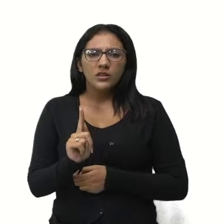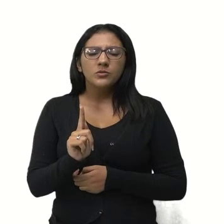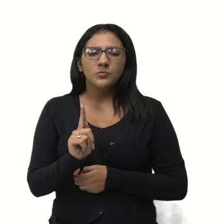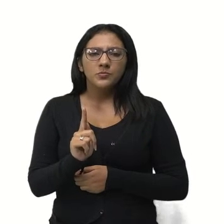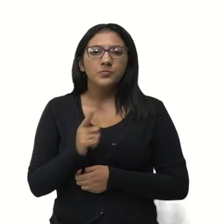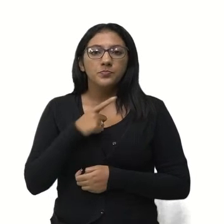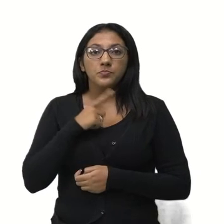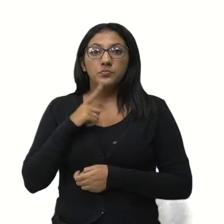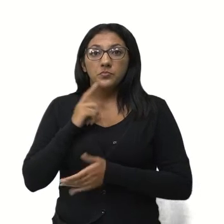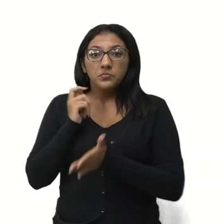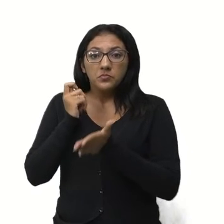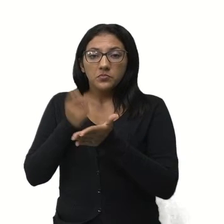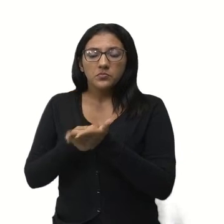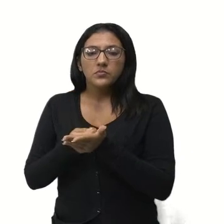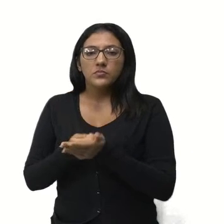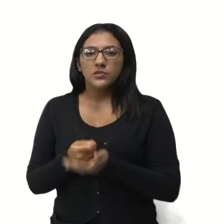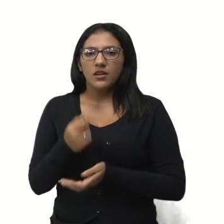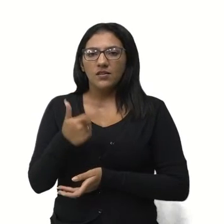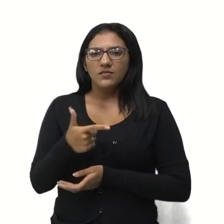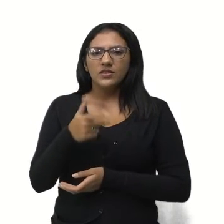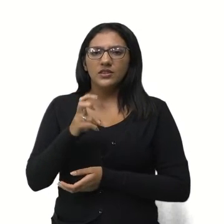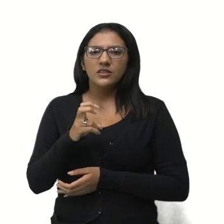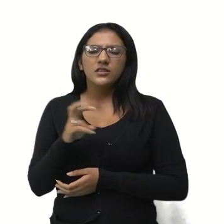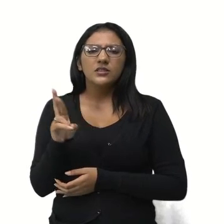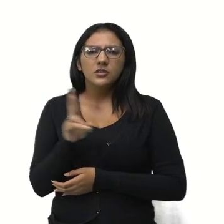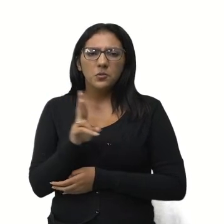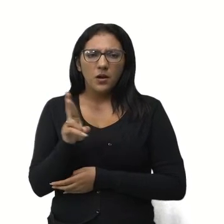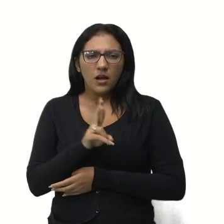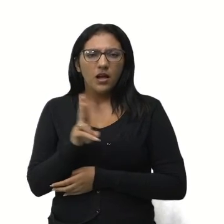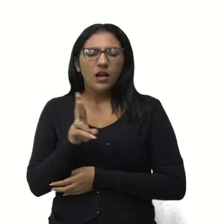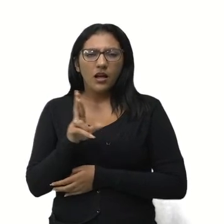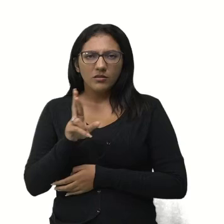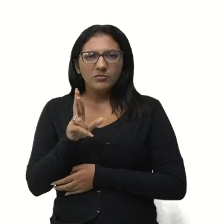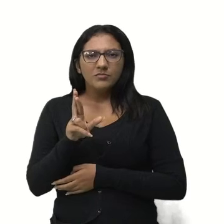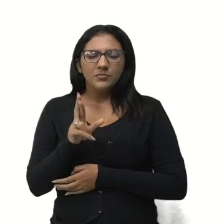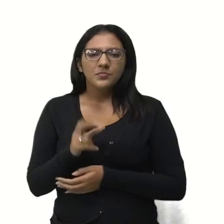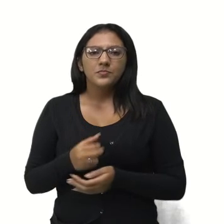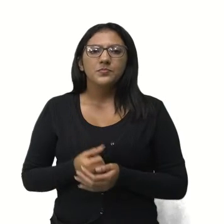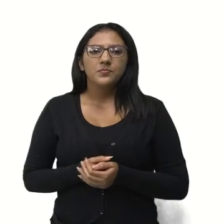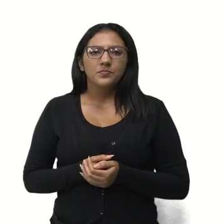gente pagava R$ 25,00.